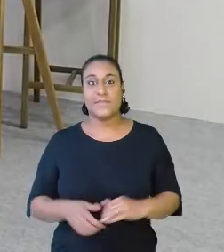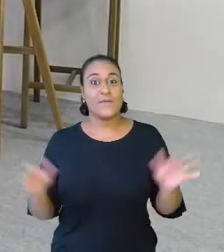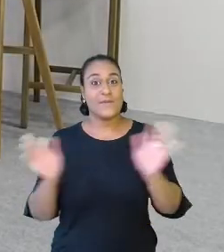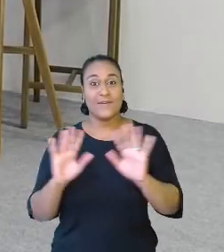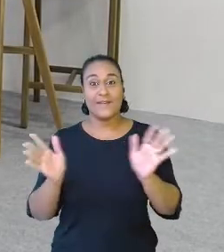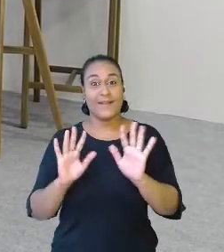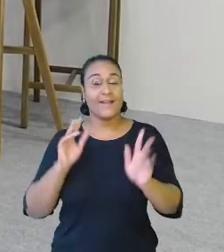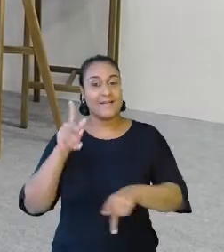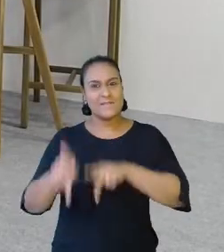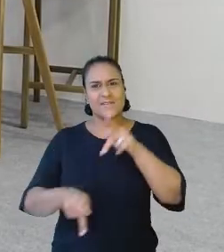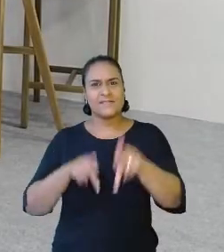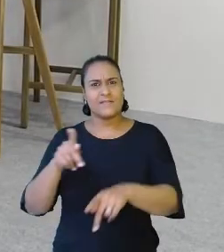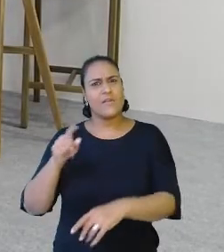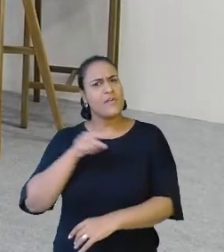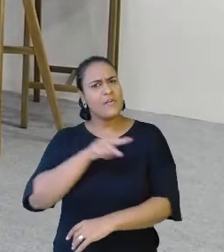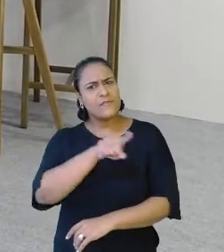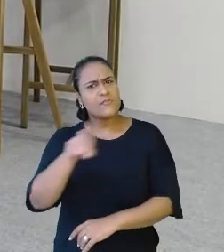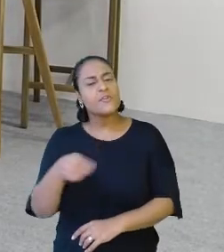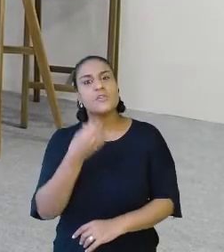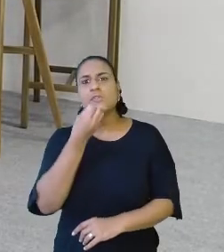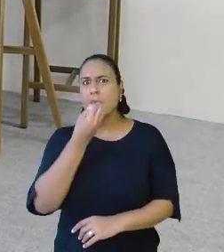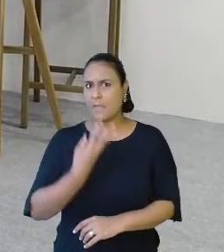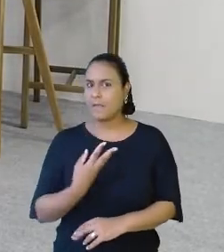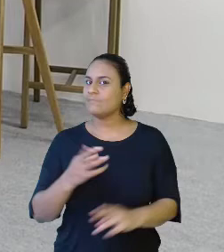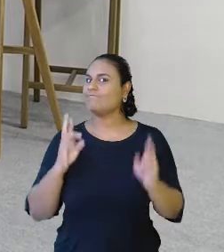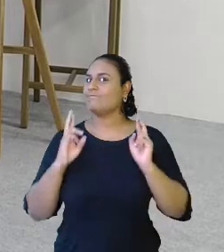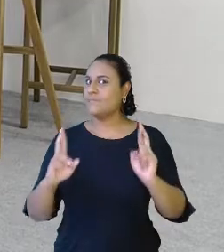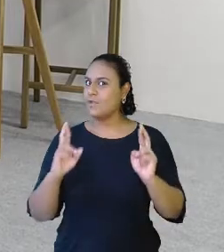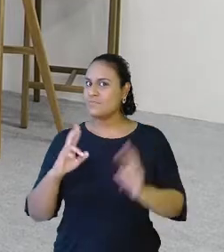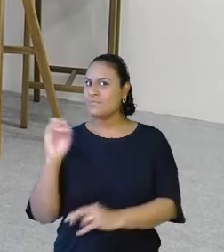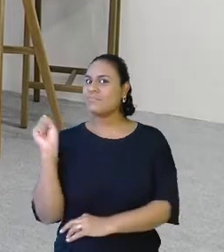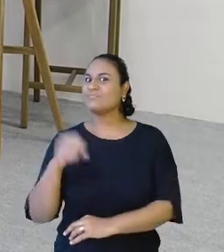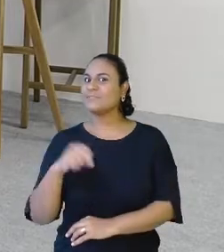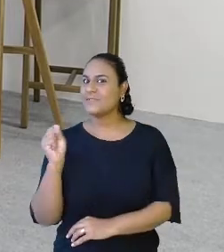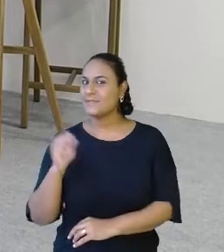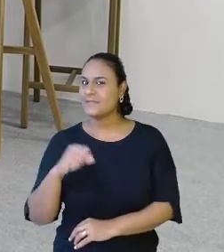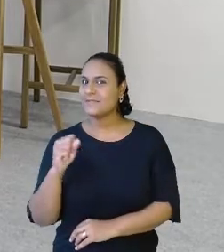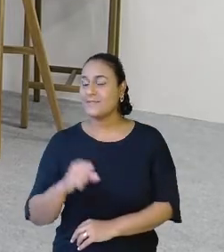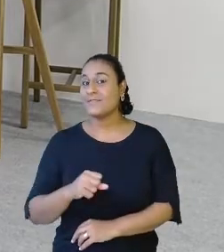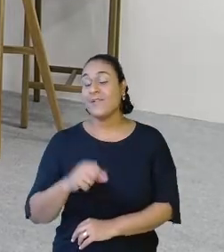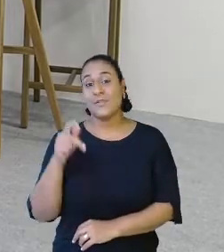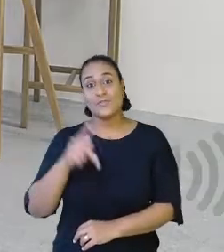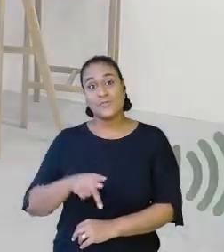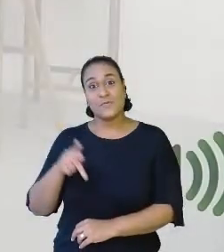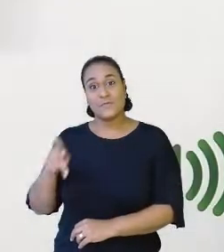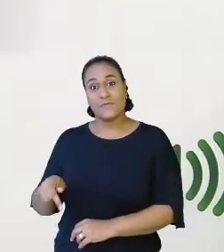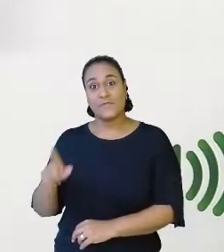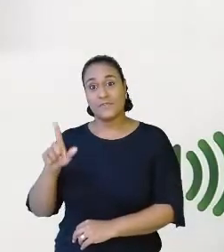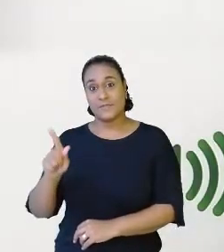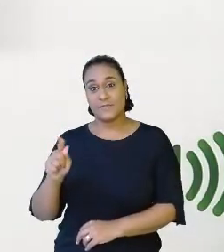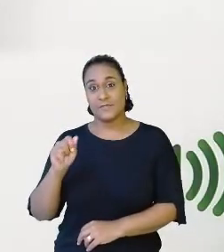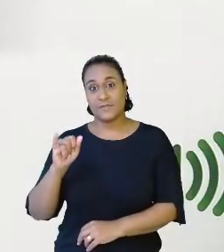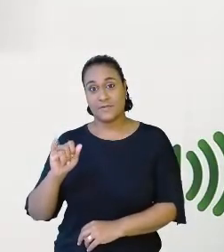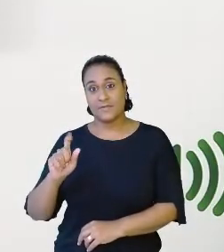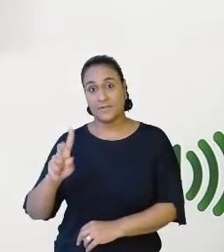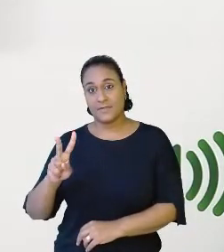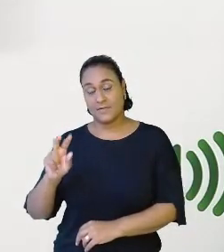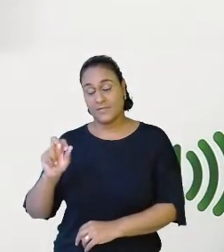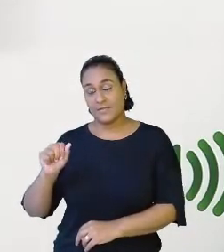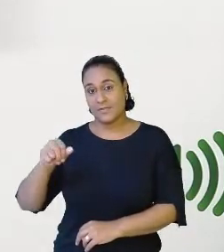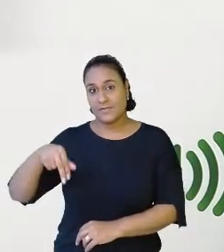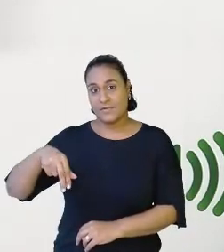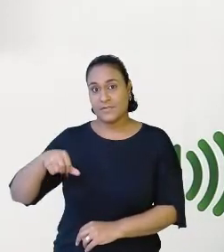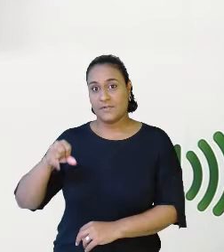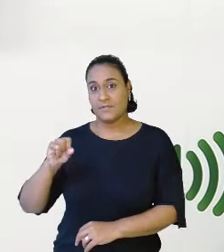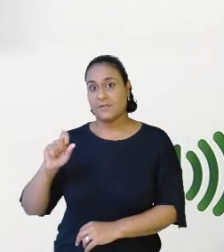Olá, gente! Como é que vocês estão? Espero que estejam bem. Eu sou o professor Givanilson Soares